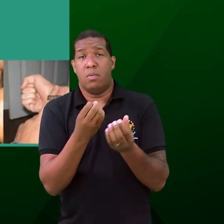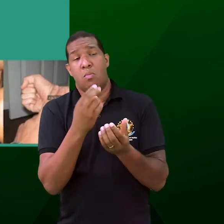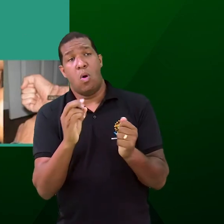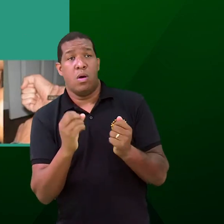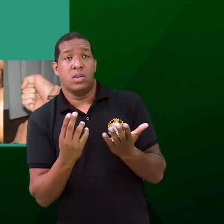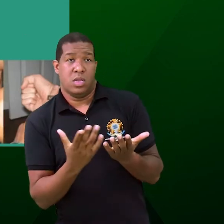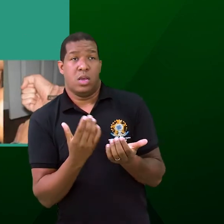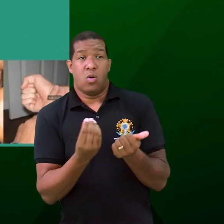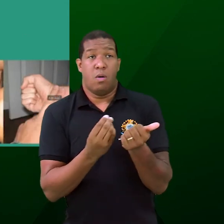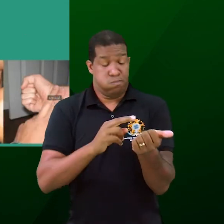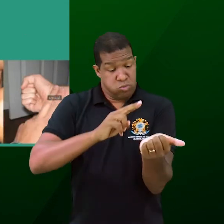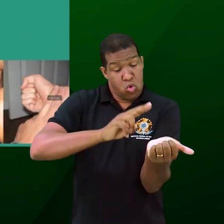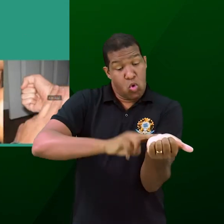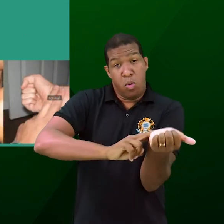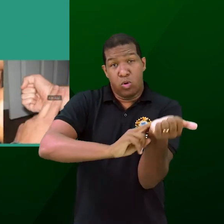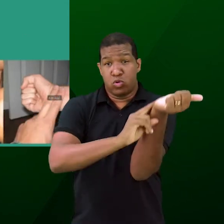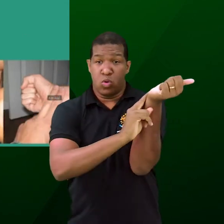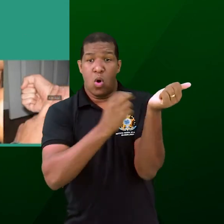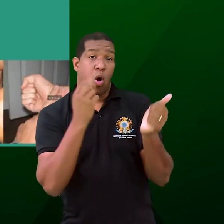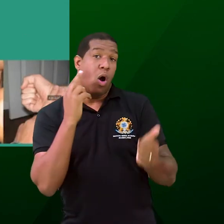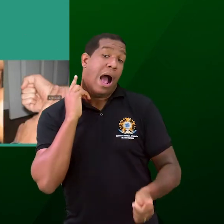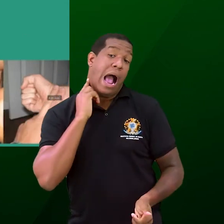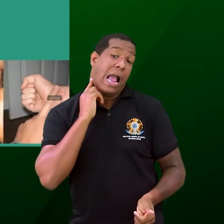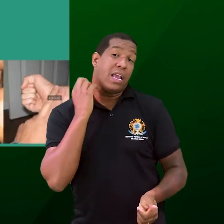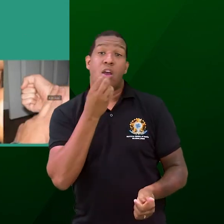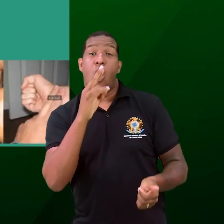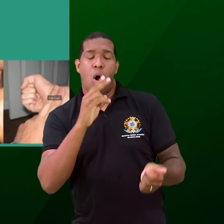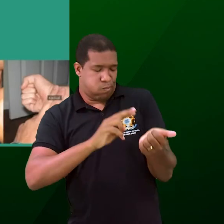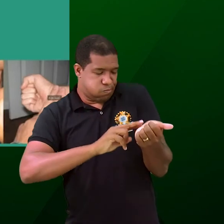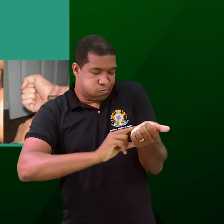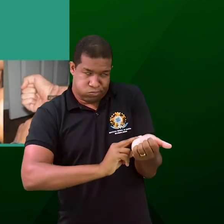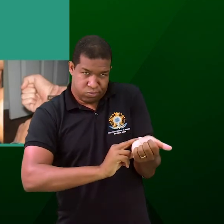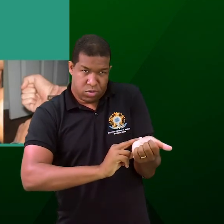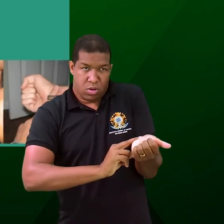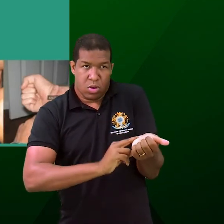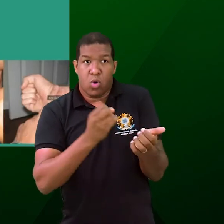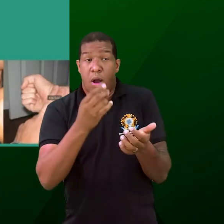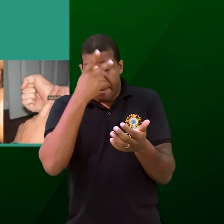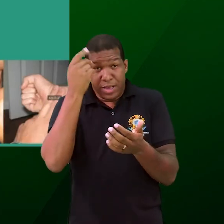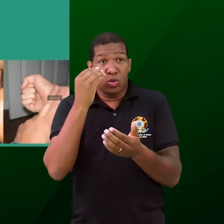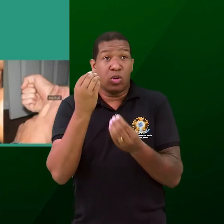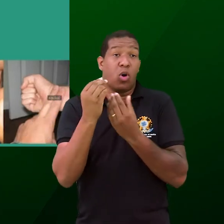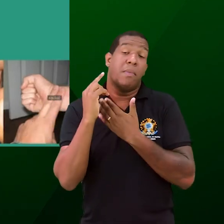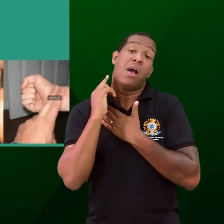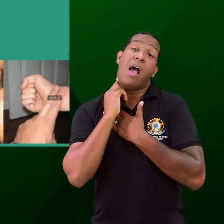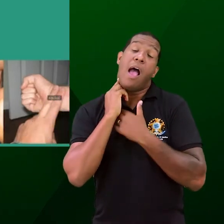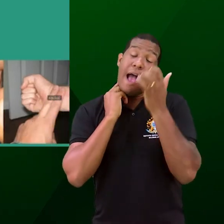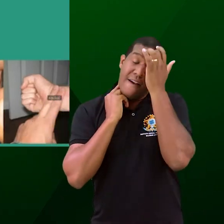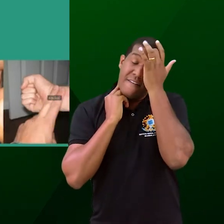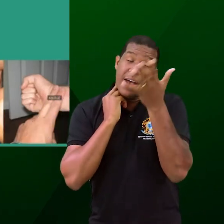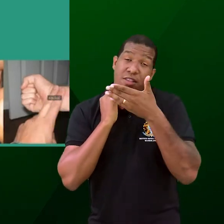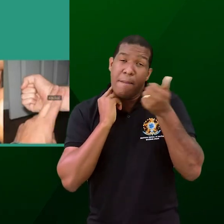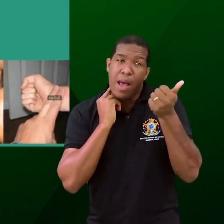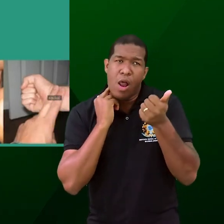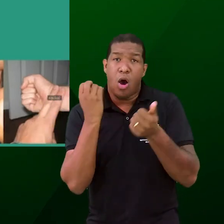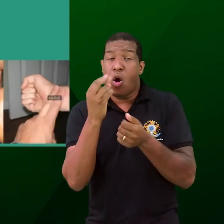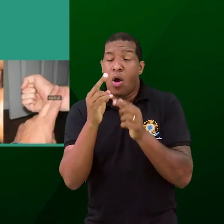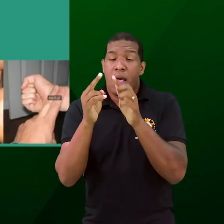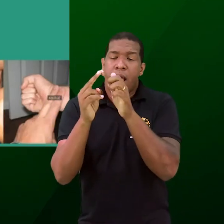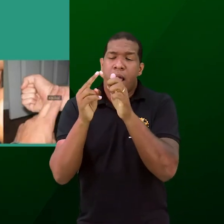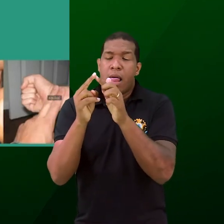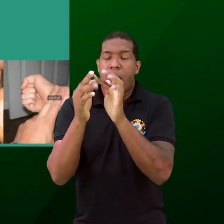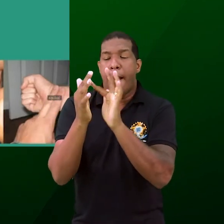1 minuto, 2 minutos, ou de manhã cedo, antes de levantar da cama, é o ideal, né? A gente pega e calcula a nossa frequência de repouso. Tá?